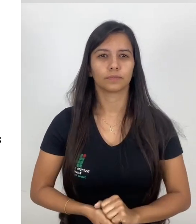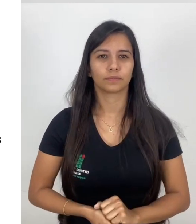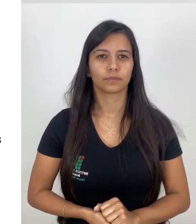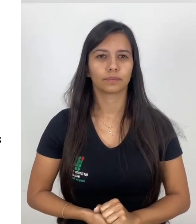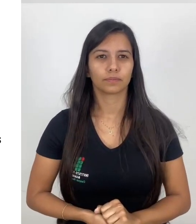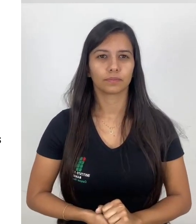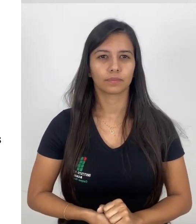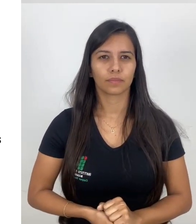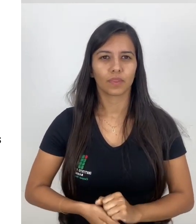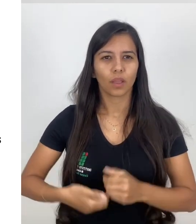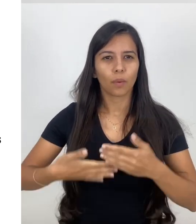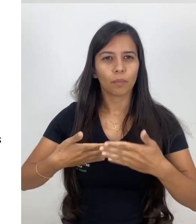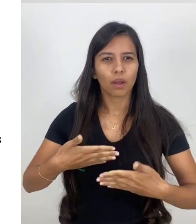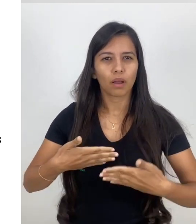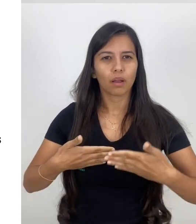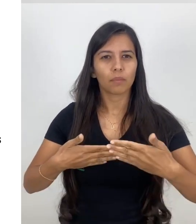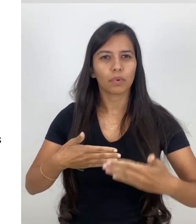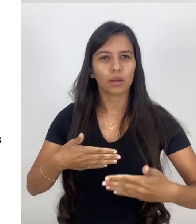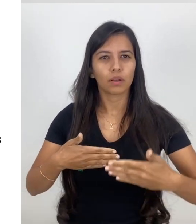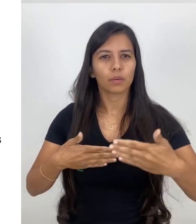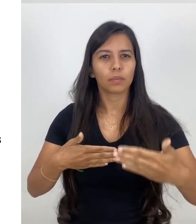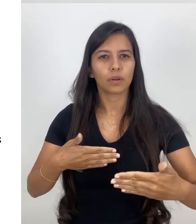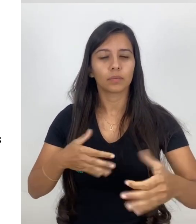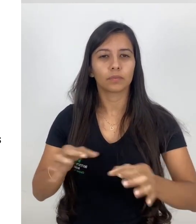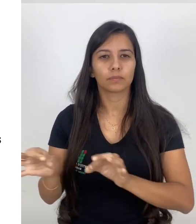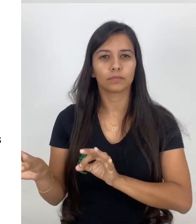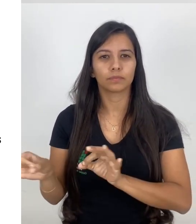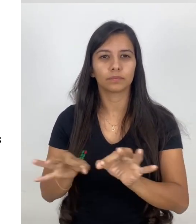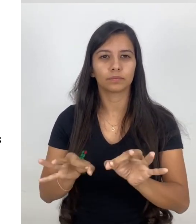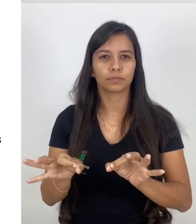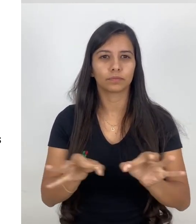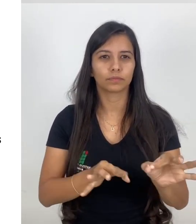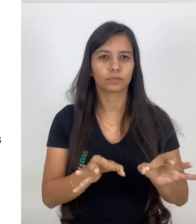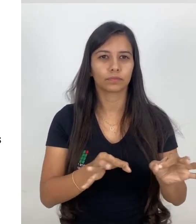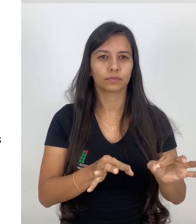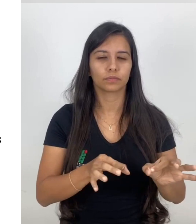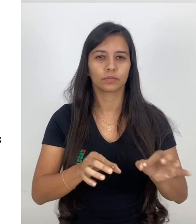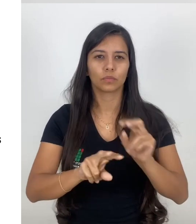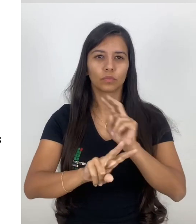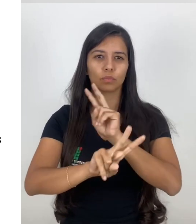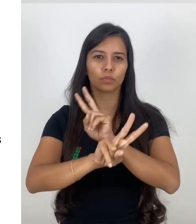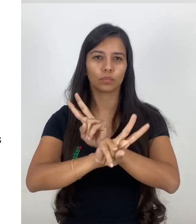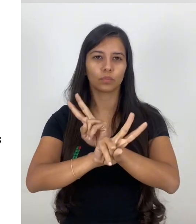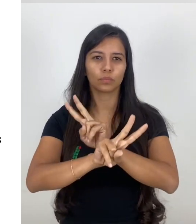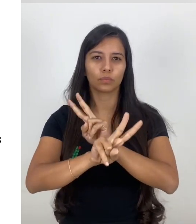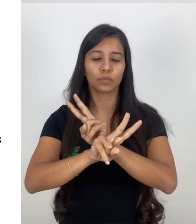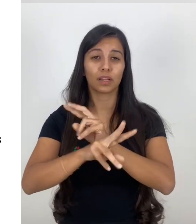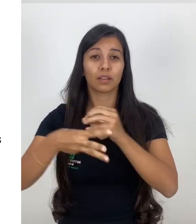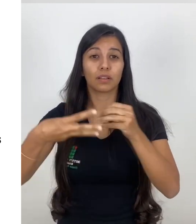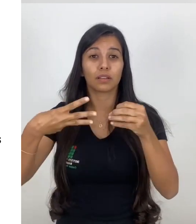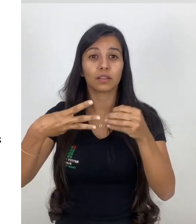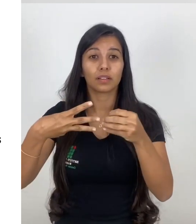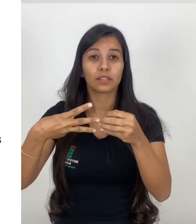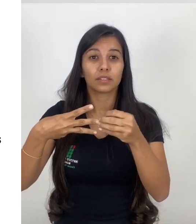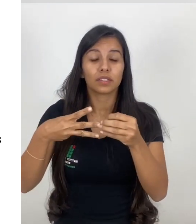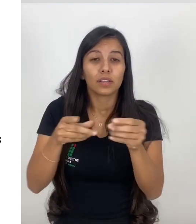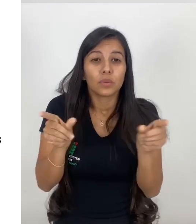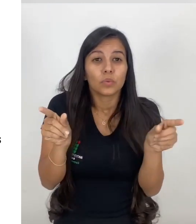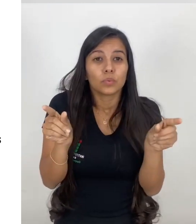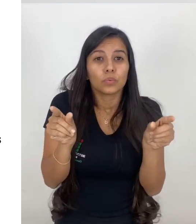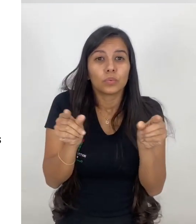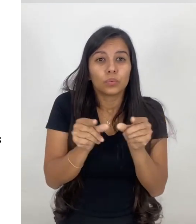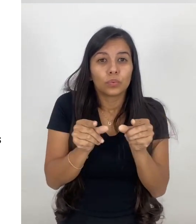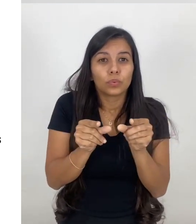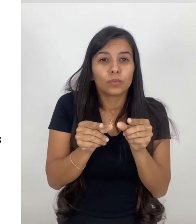que o processo de organização dos cromossomos para que a célula